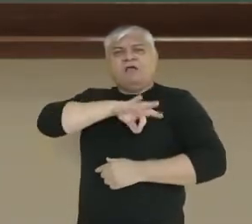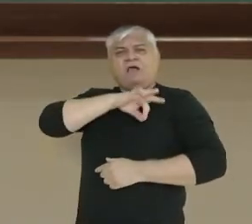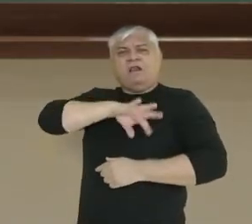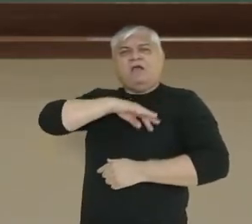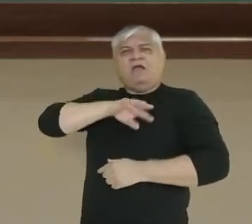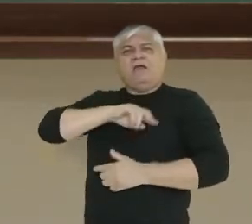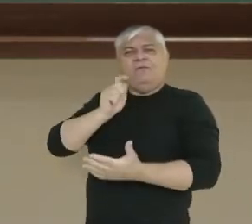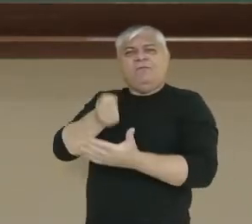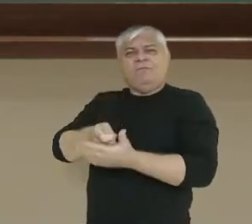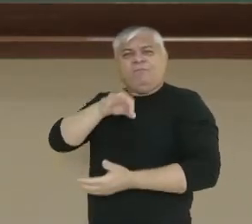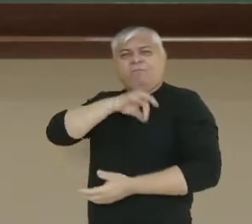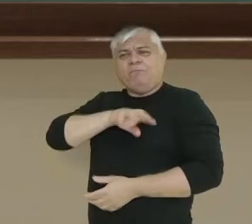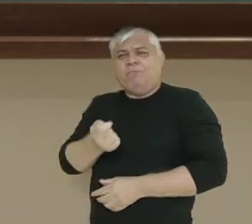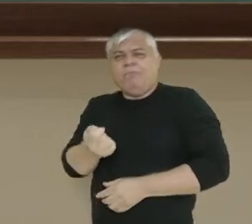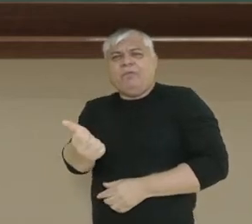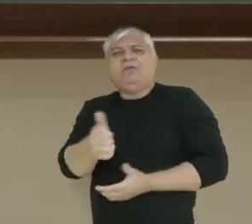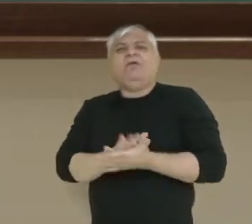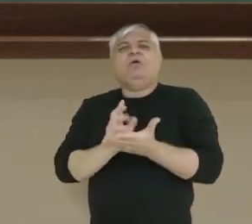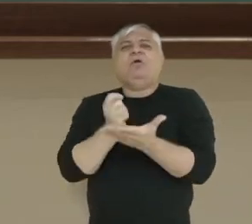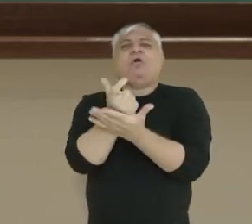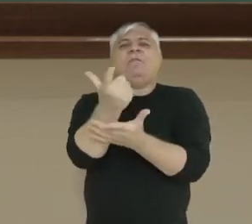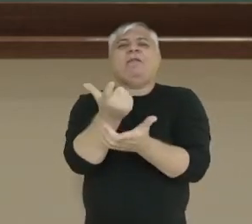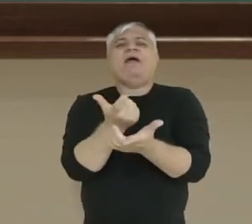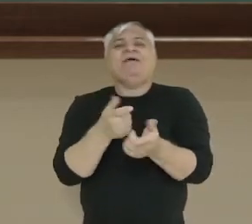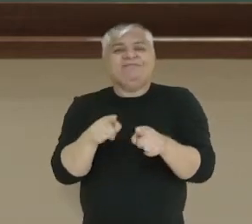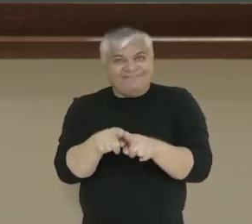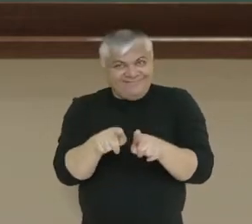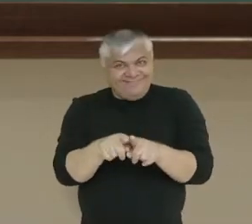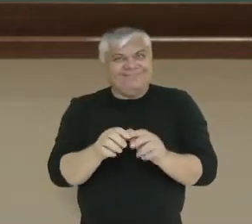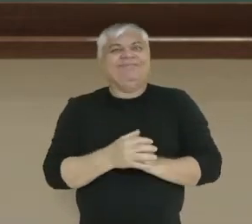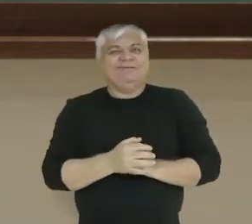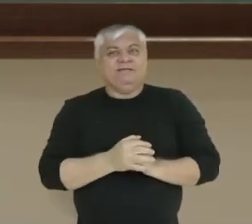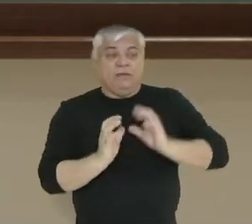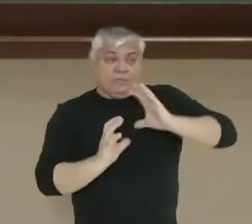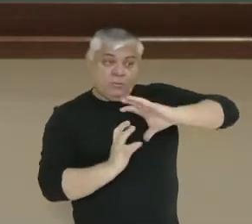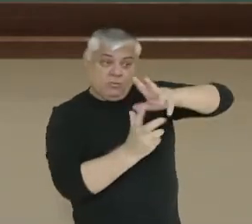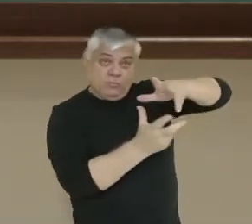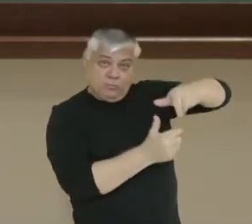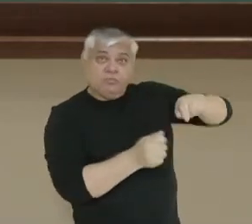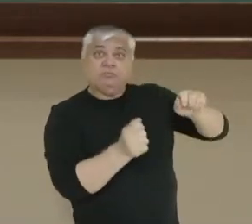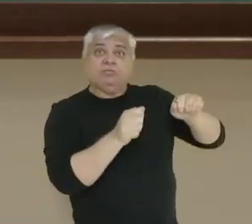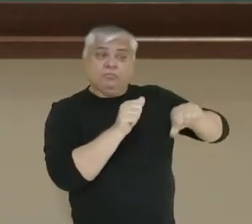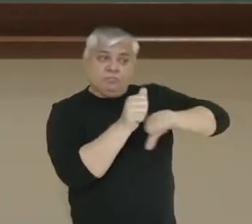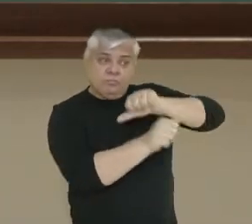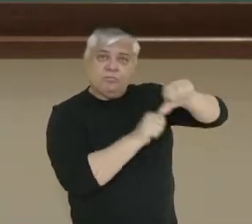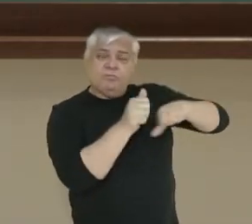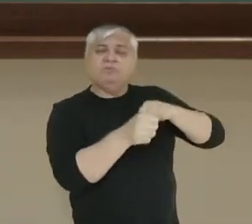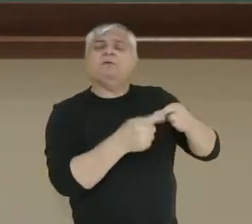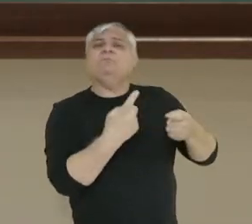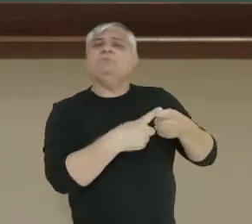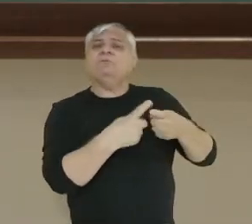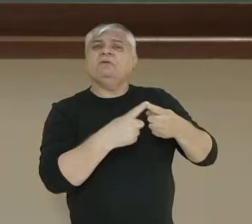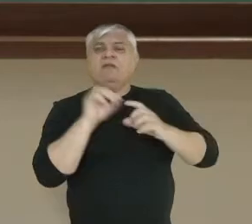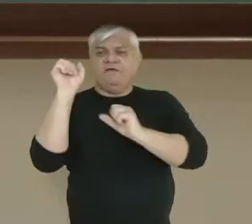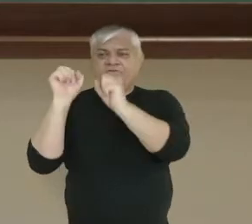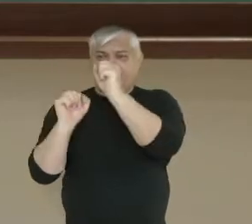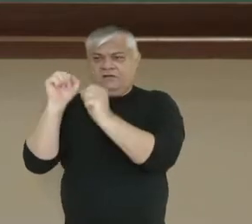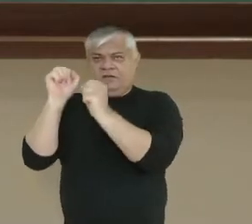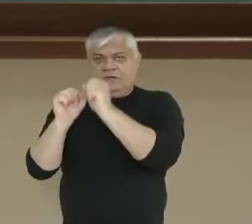comprarem esses produtos. E o mundo vai ser transformado porque junto com a industrialização, a gente vai ter